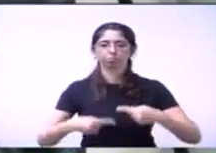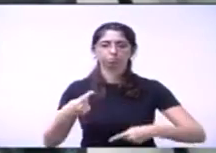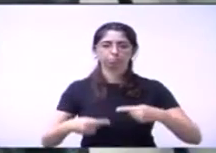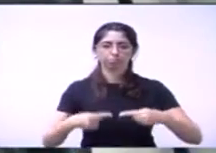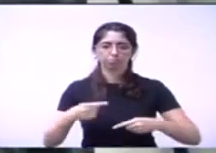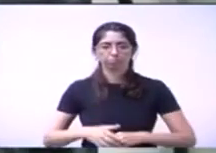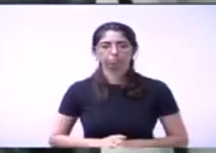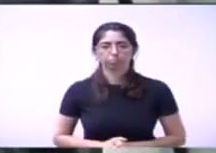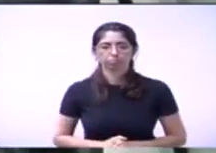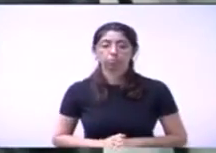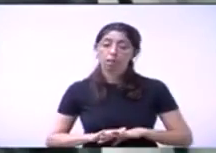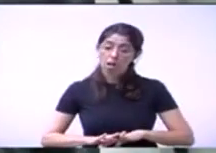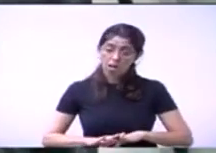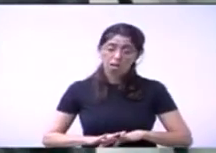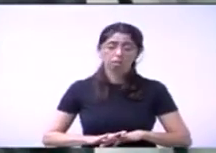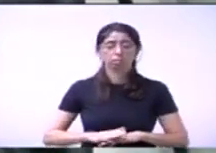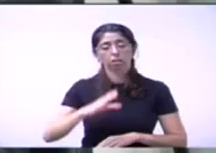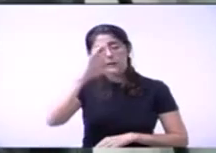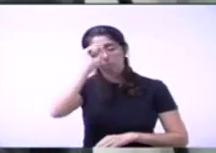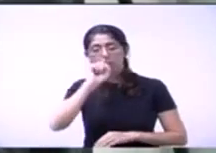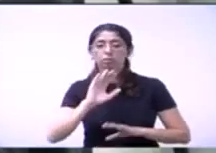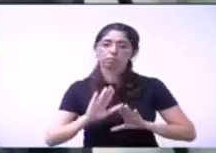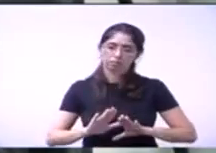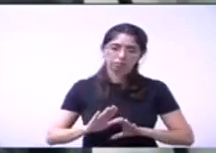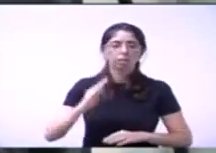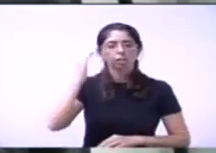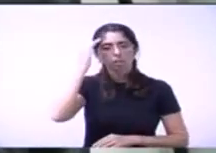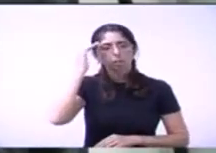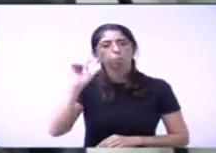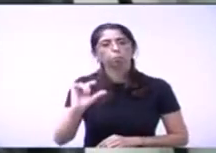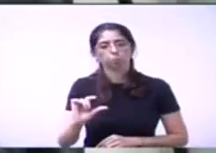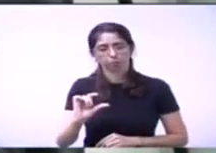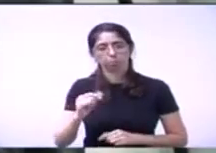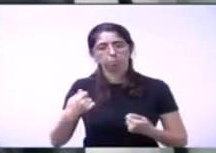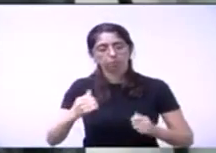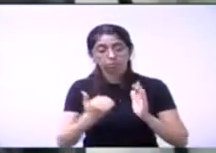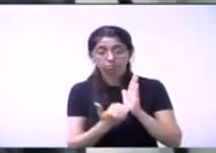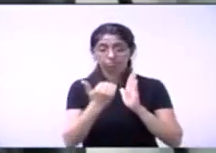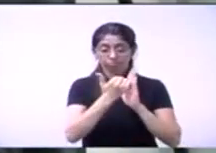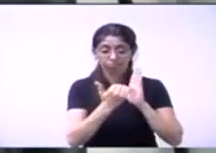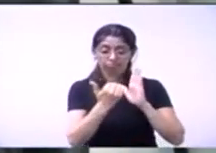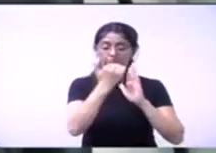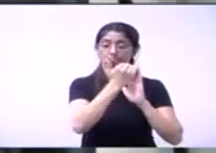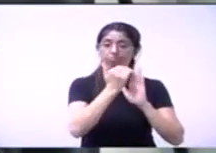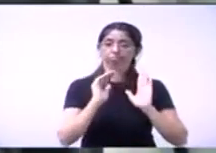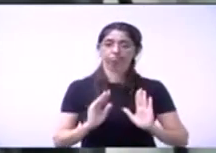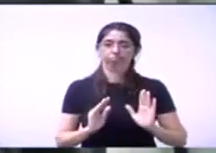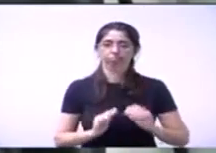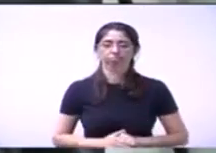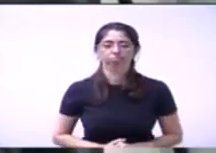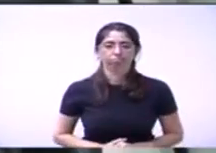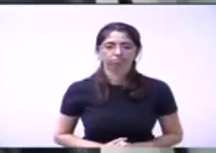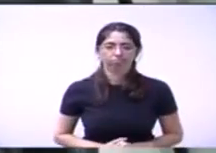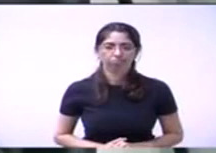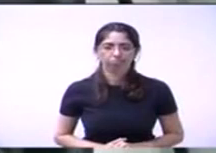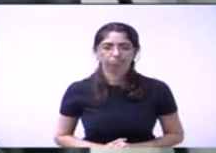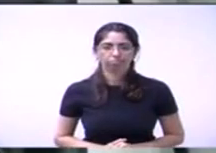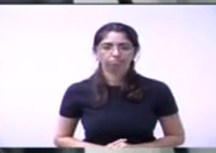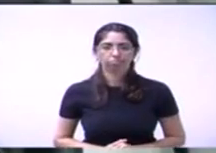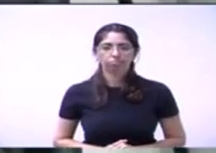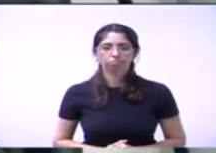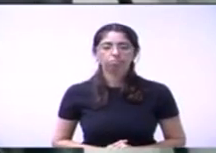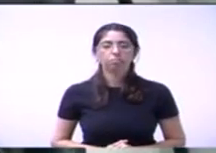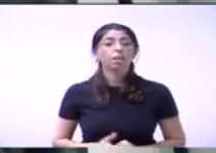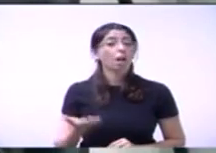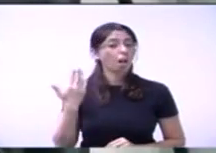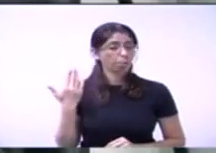Sem muito pouco ainda, mas me fez aprender muito, porque fui vereador de